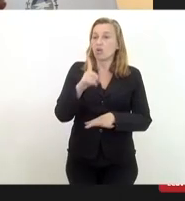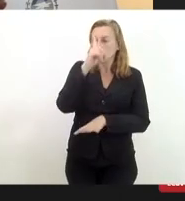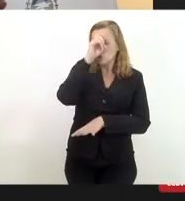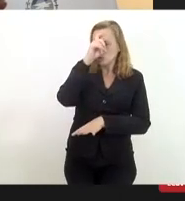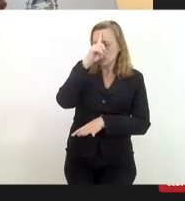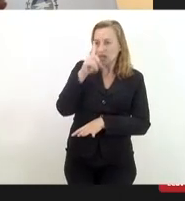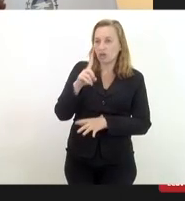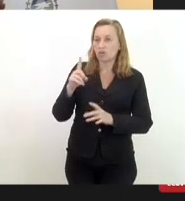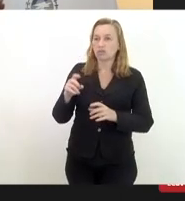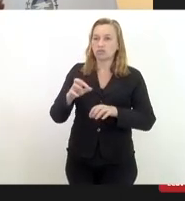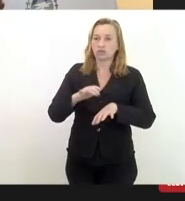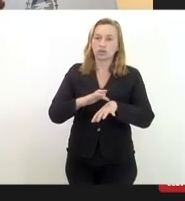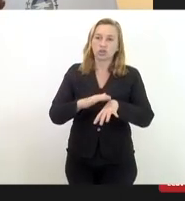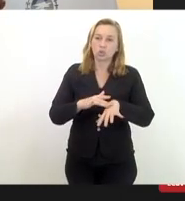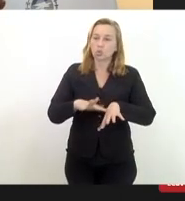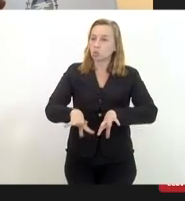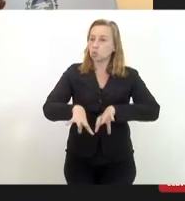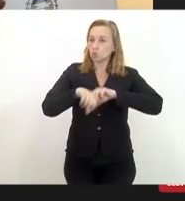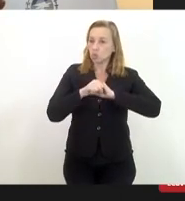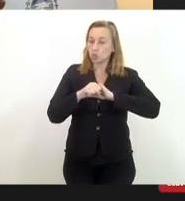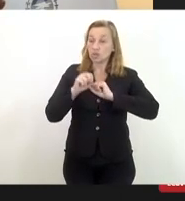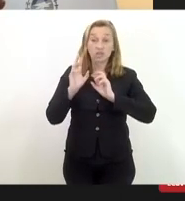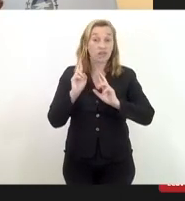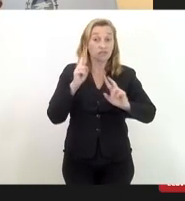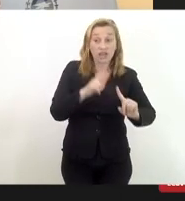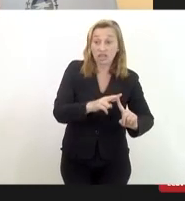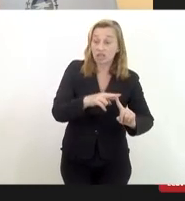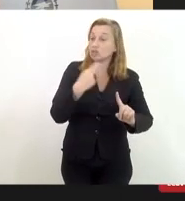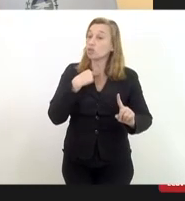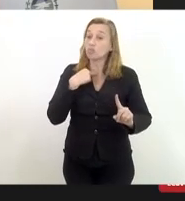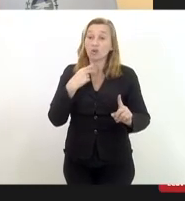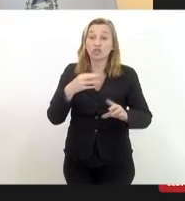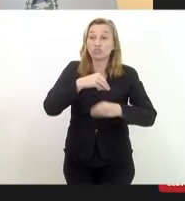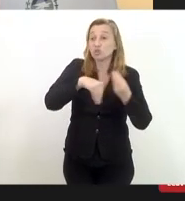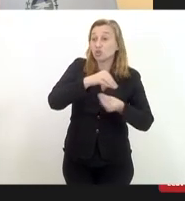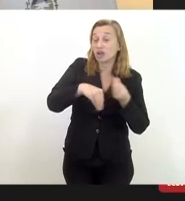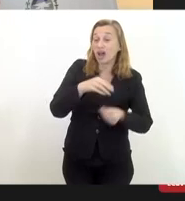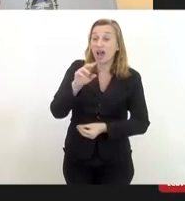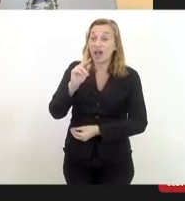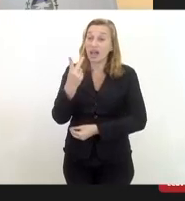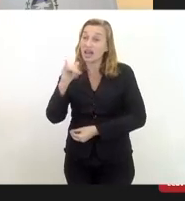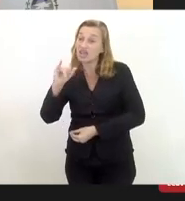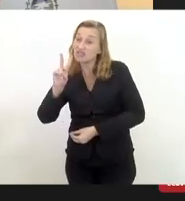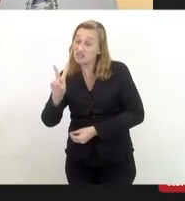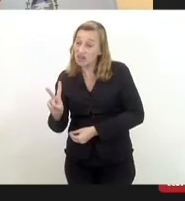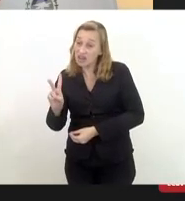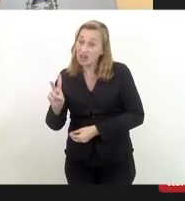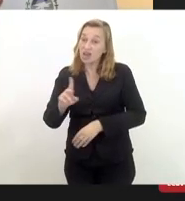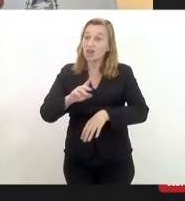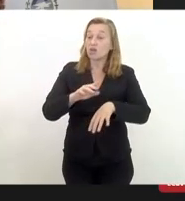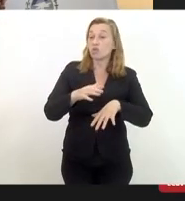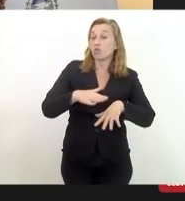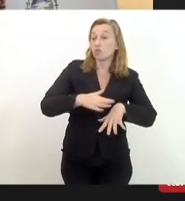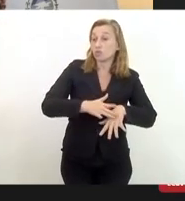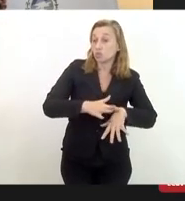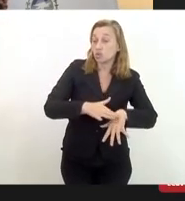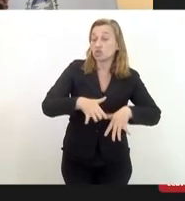de referência, até porque não dá para misturar HIV com tuberculose, não dá para misturar tuberculose